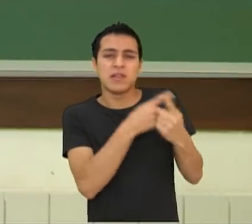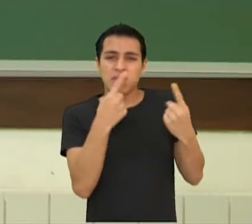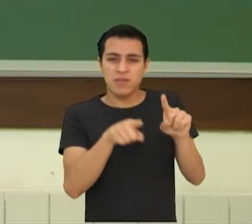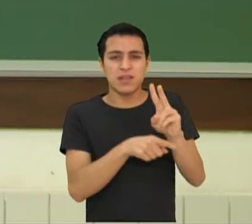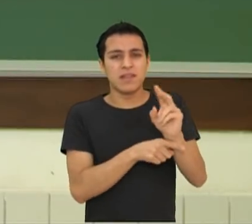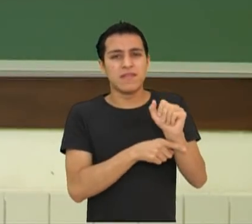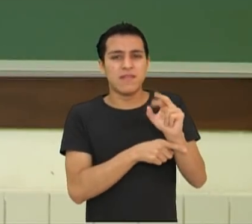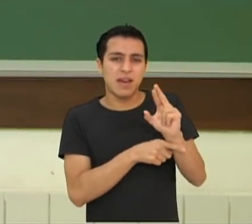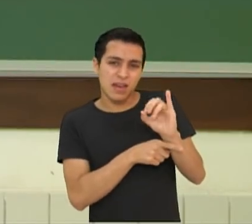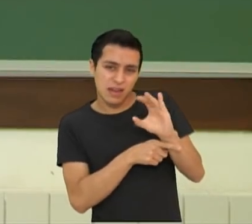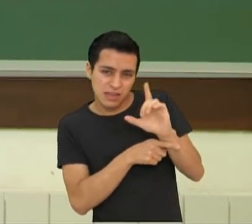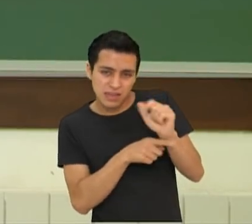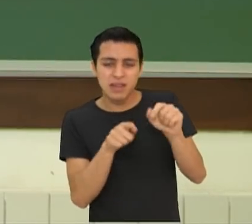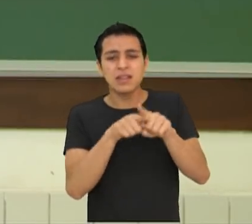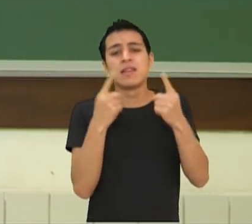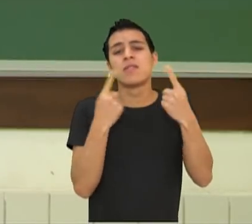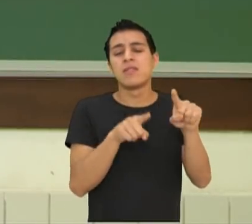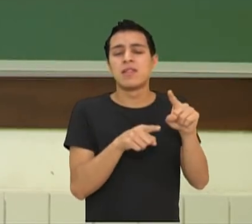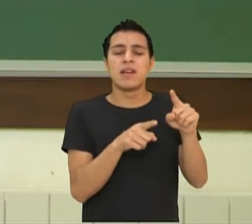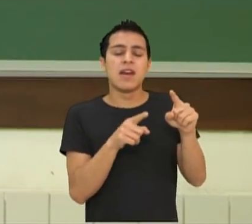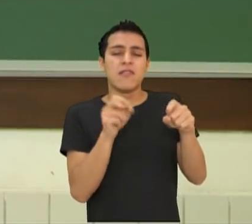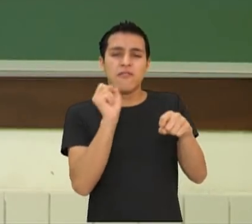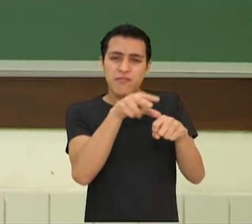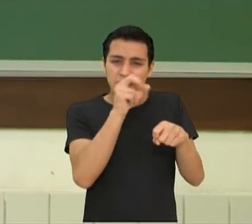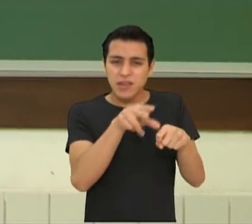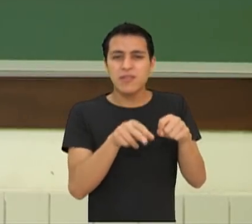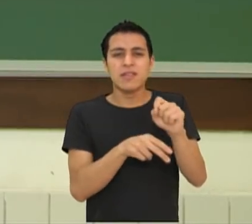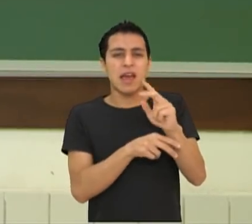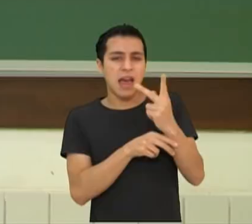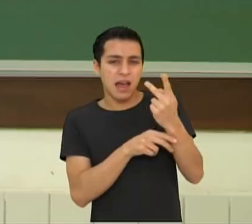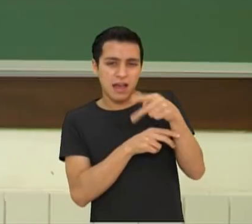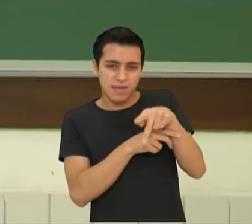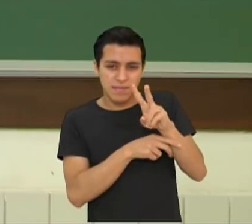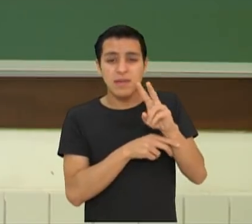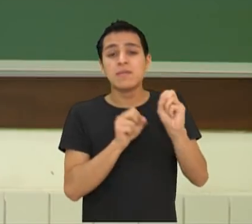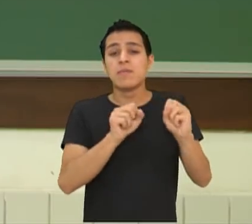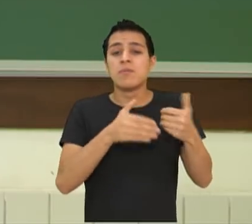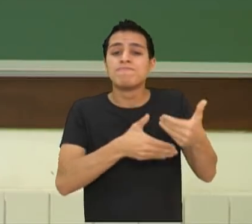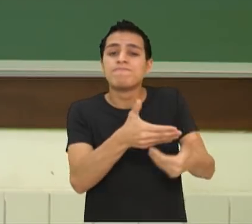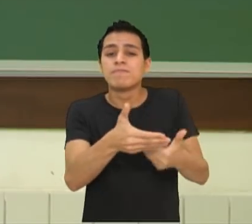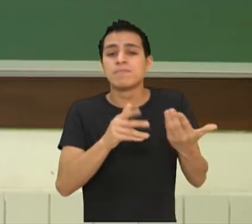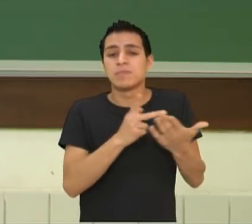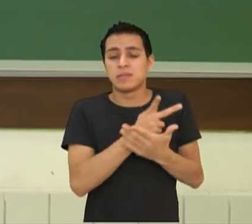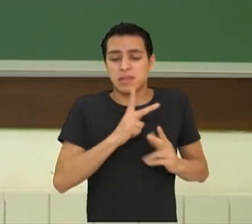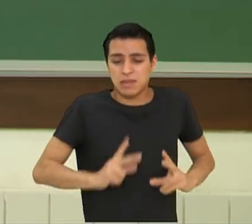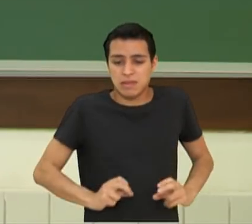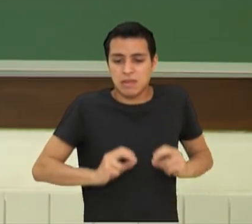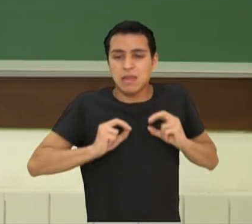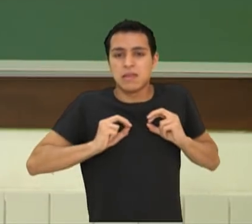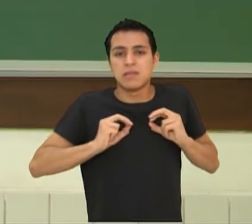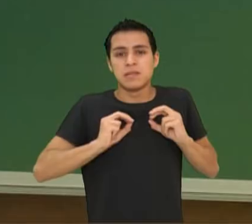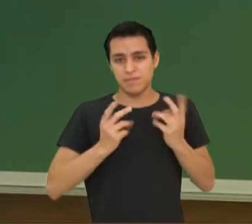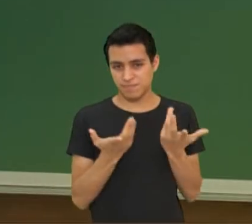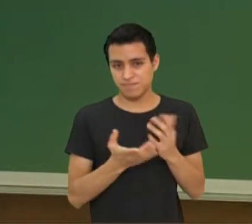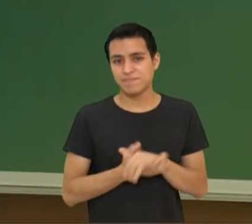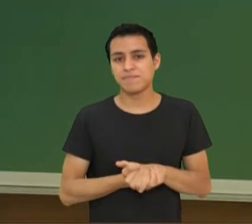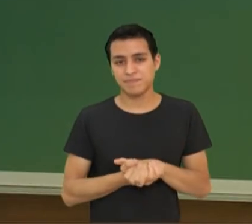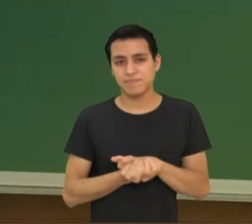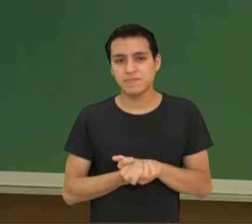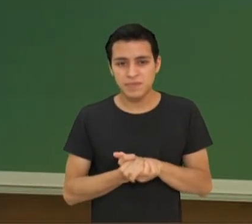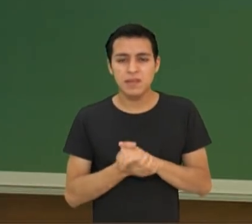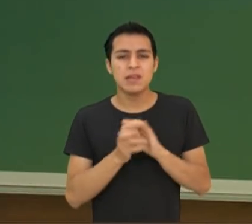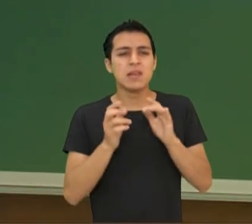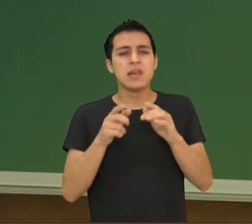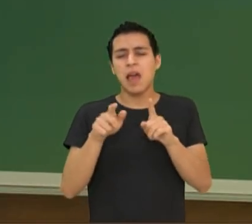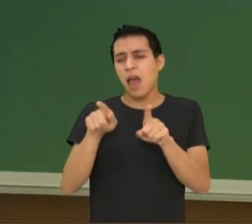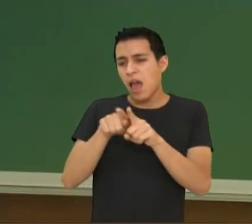causa o vírus do HPV, que pode causar o desenvolvimento do câncer do útero. Muito bem. Mas sobraram